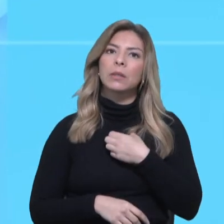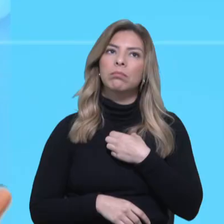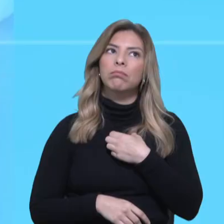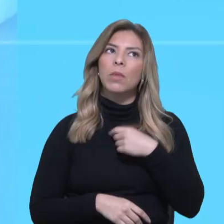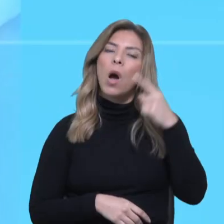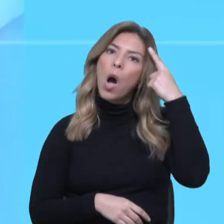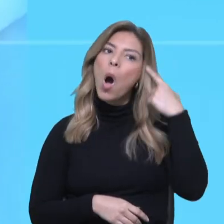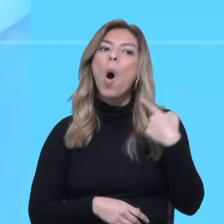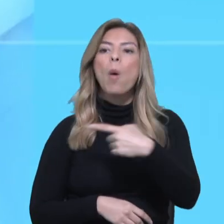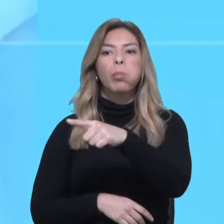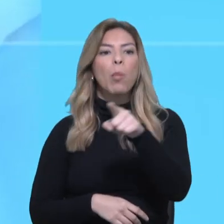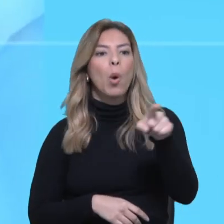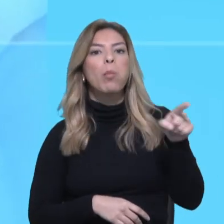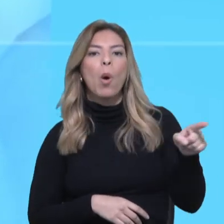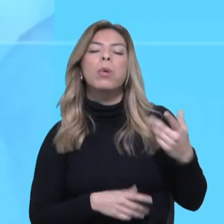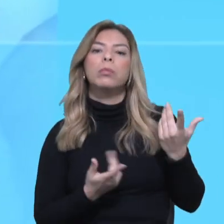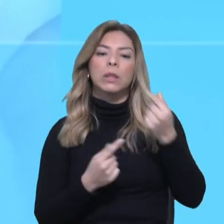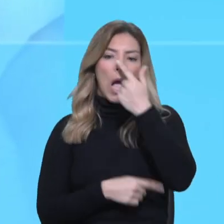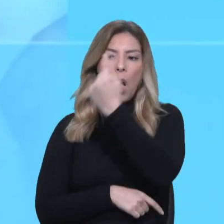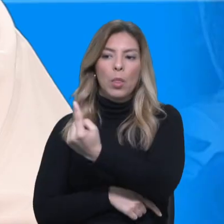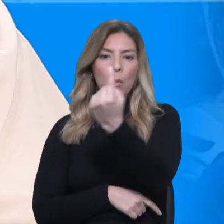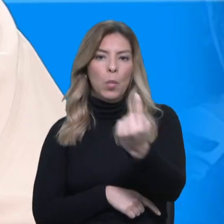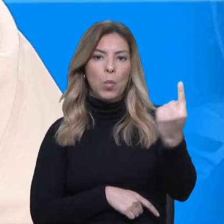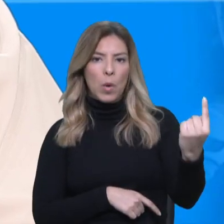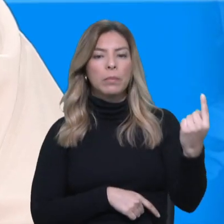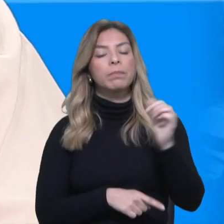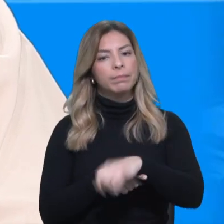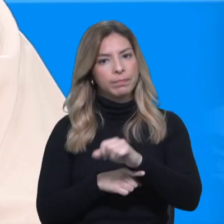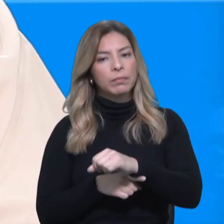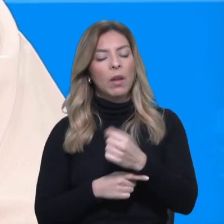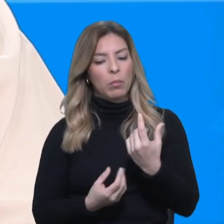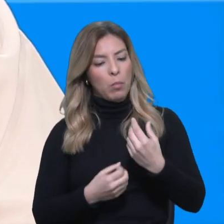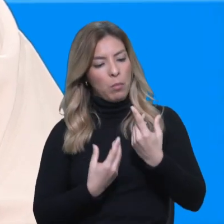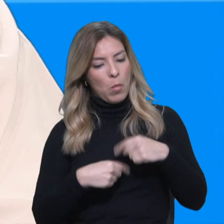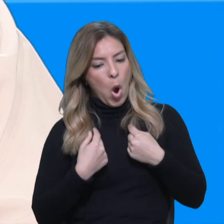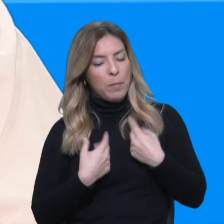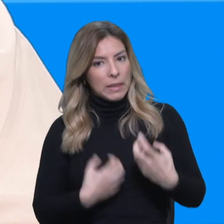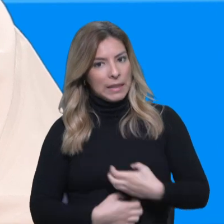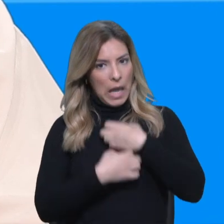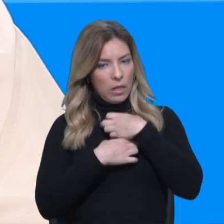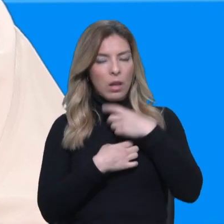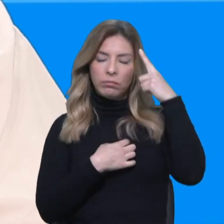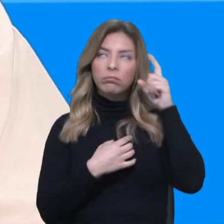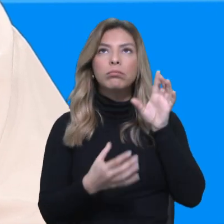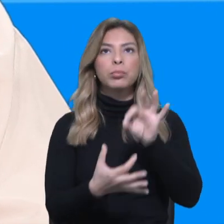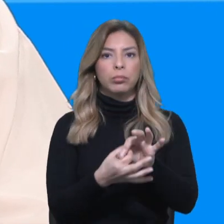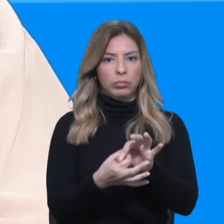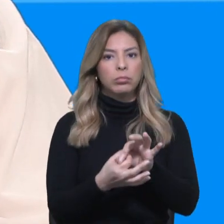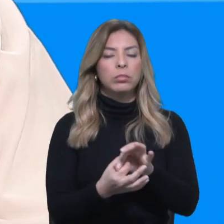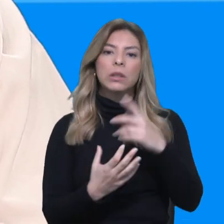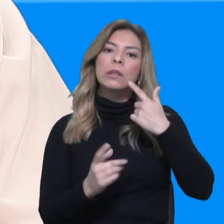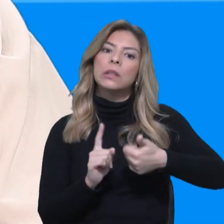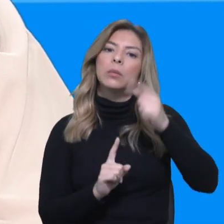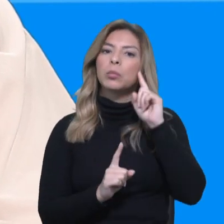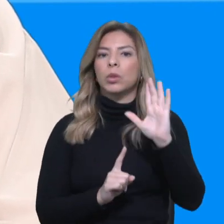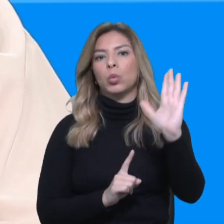da esperança seja uma realidade vivida por cada um. Evidentemente. Por cada uma, acho que tem que ser essa tem que ser o mote principal da nossa